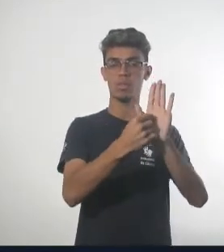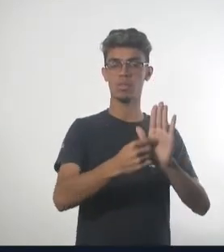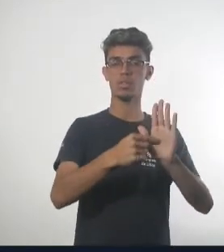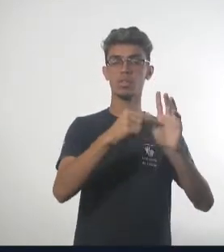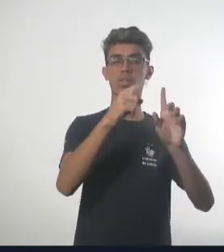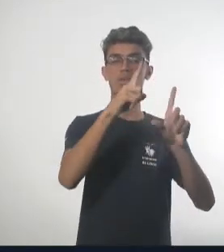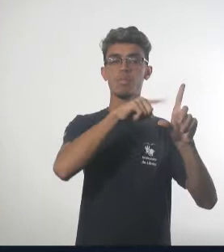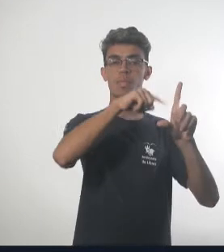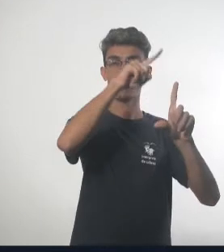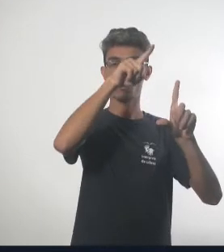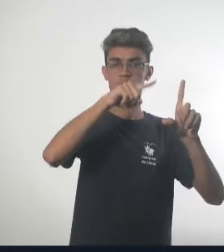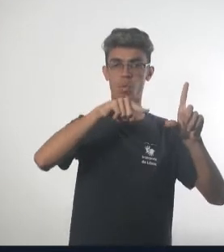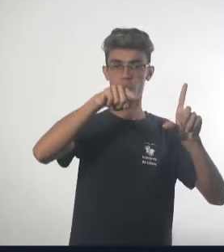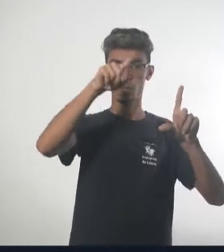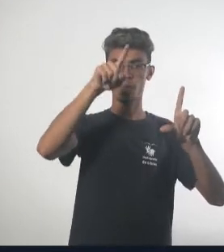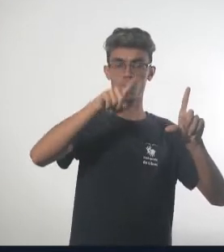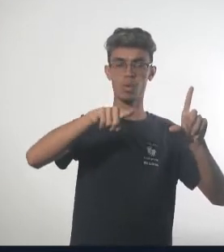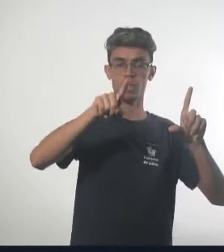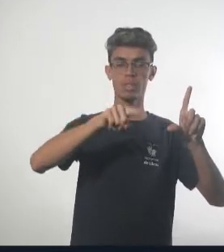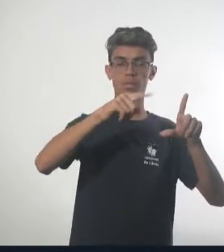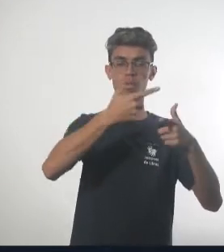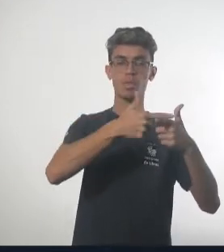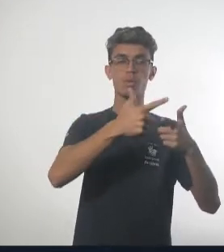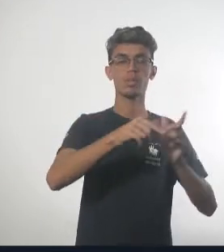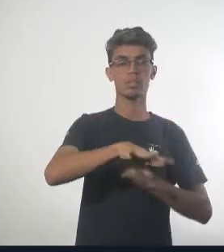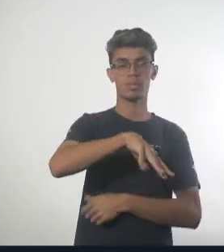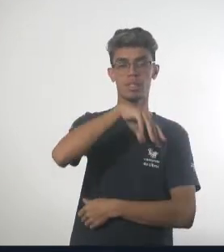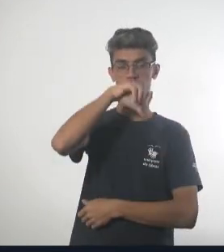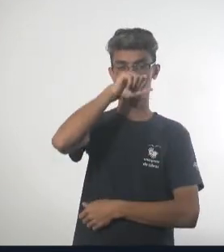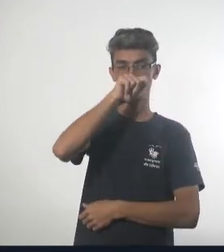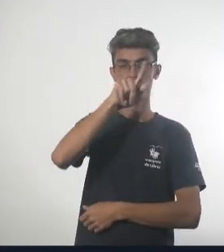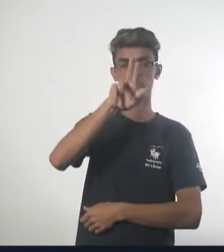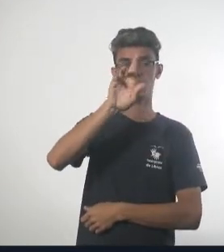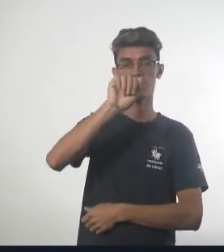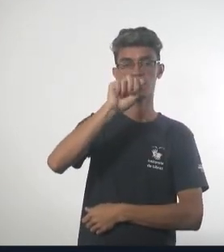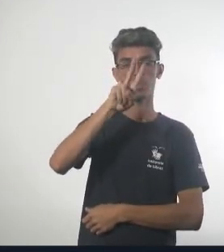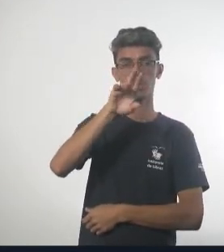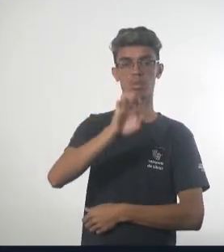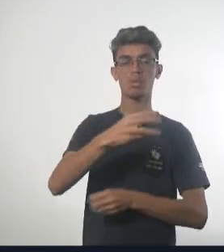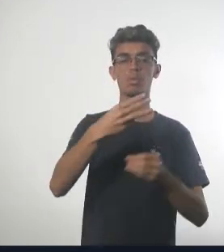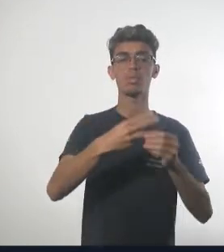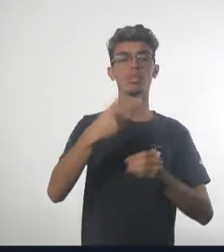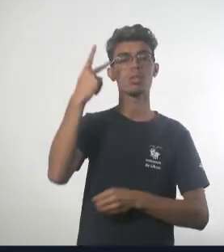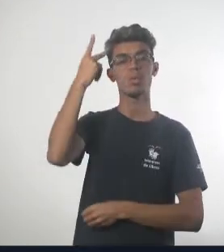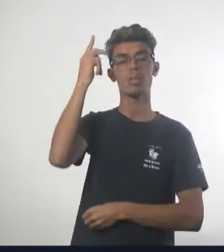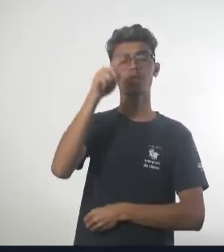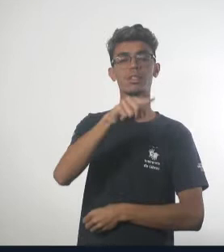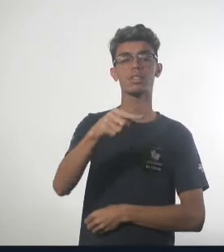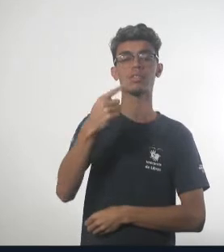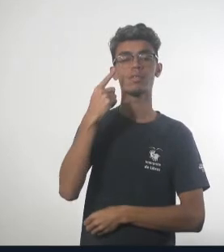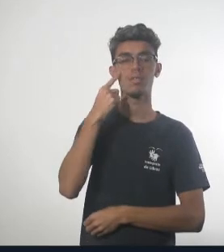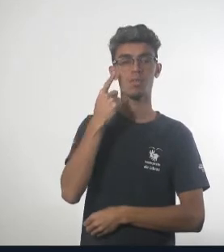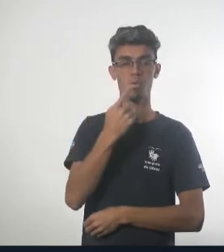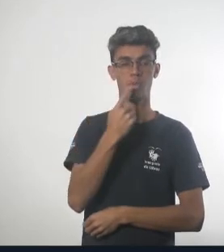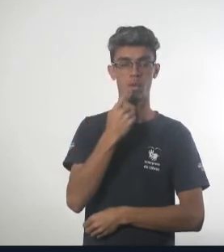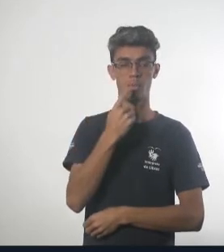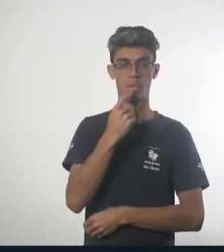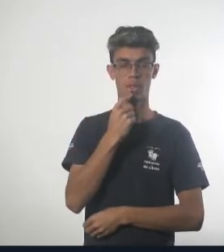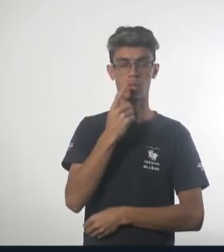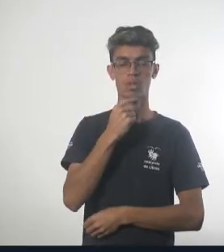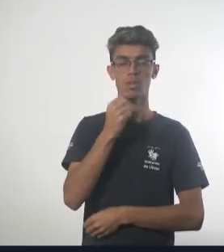síndrome respiratória aguda grave da população em geral no município de São Paulo, e o que os senhores podem ver em vermelho são os casos confirmados